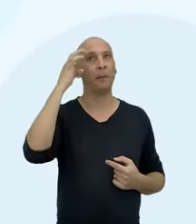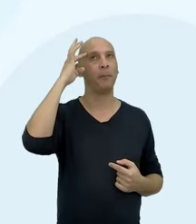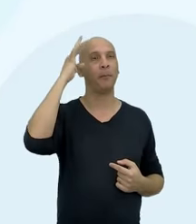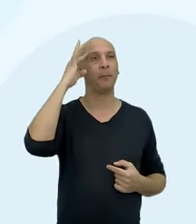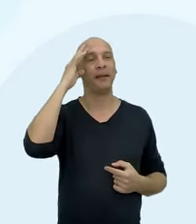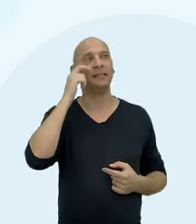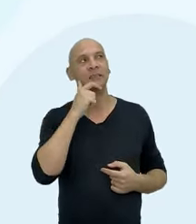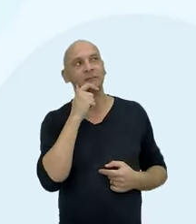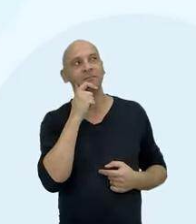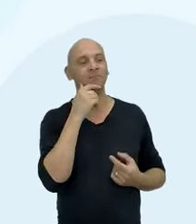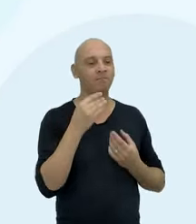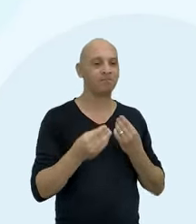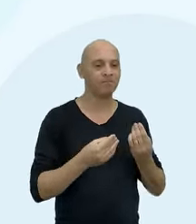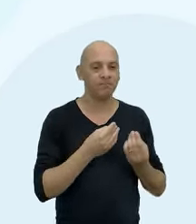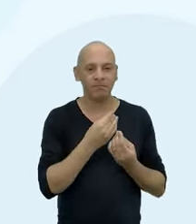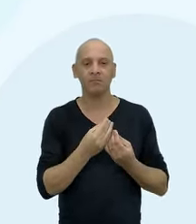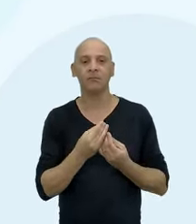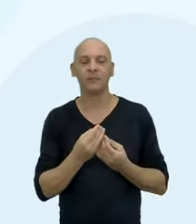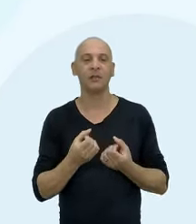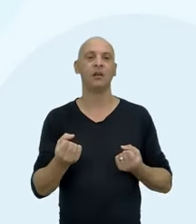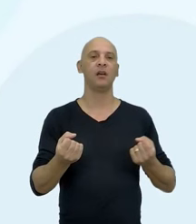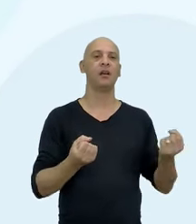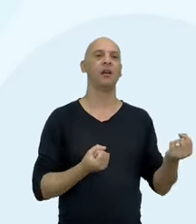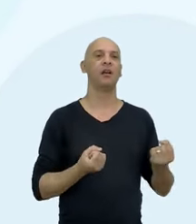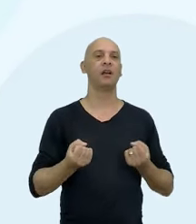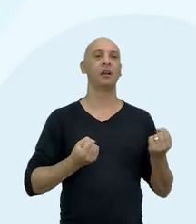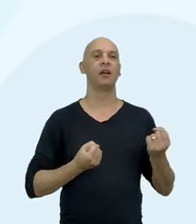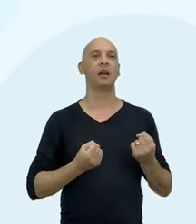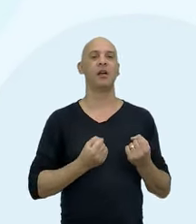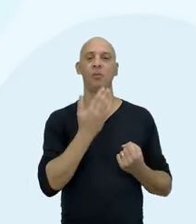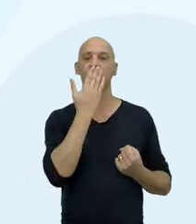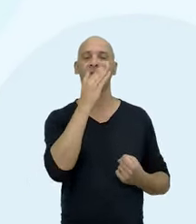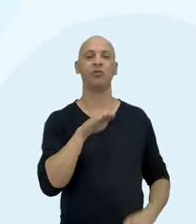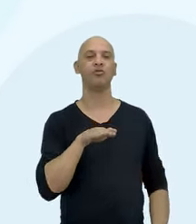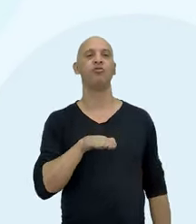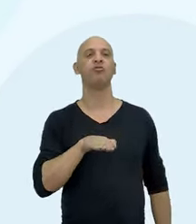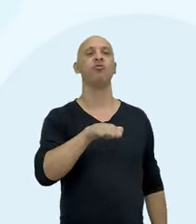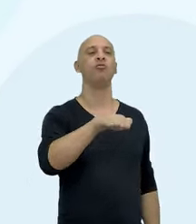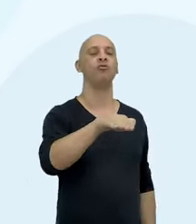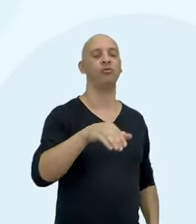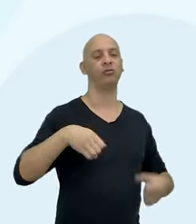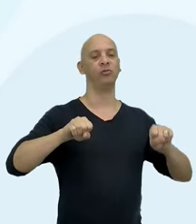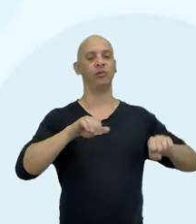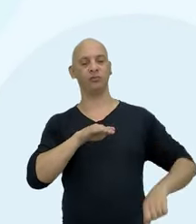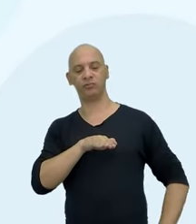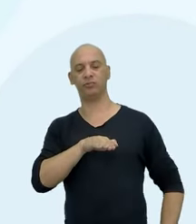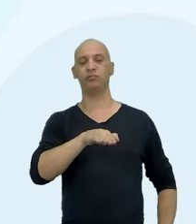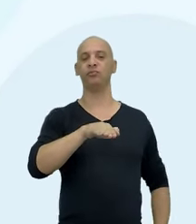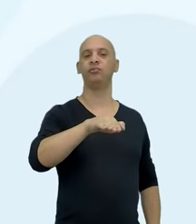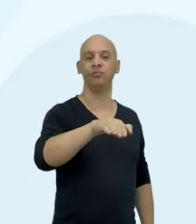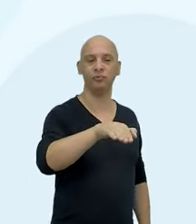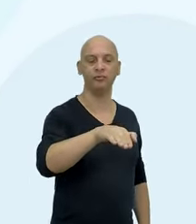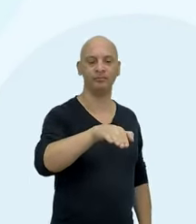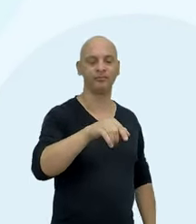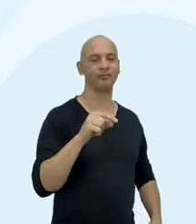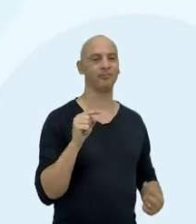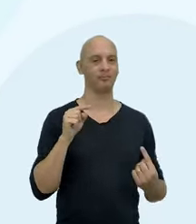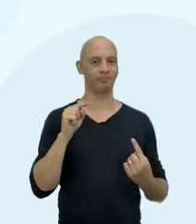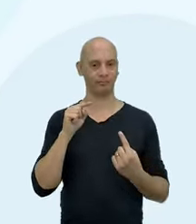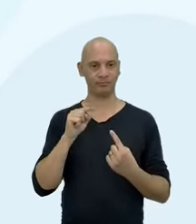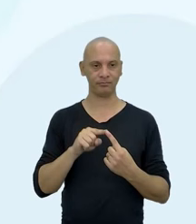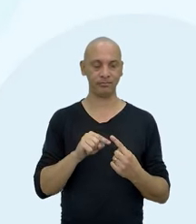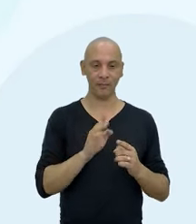pensar nos barcos a gente pensar no carro você olhar ele de frente na moto né tudo tem uma reflexão em relação